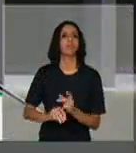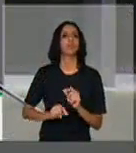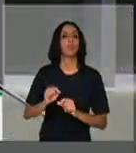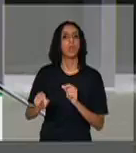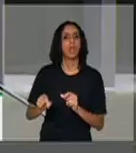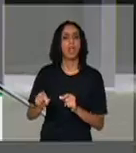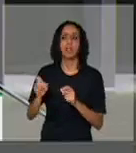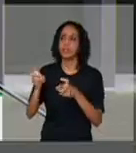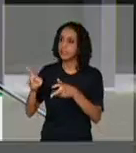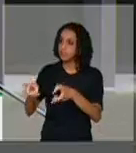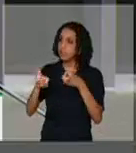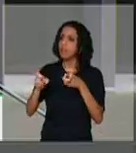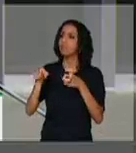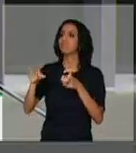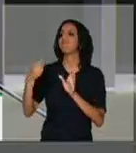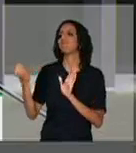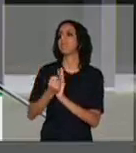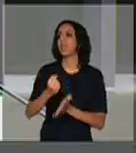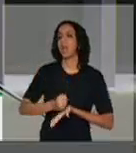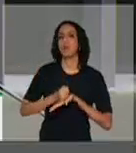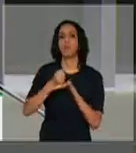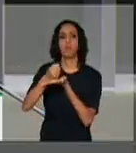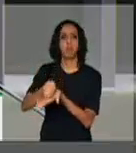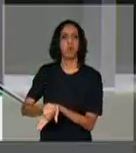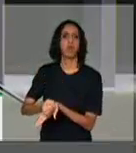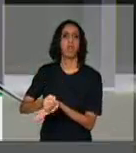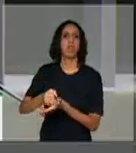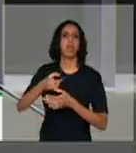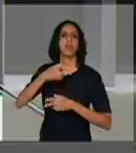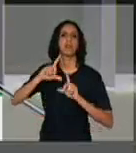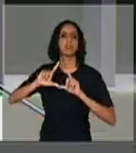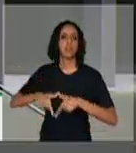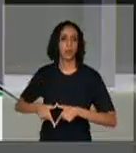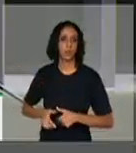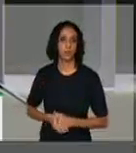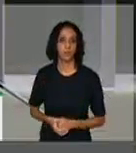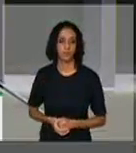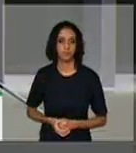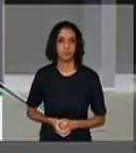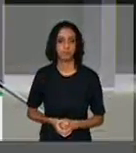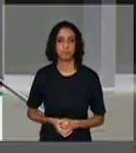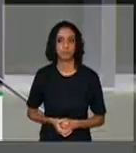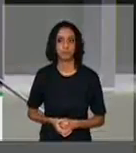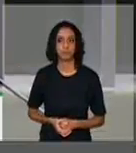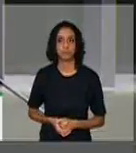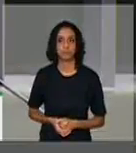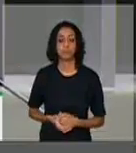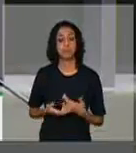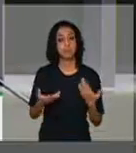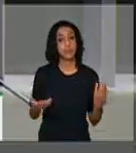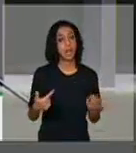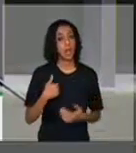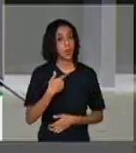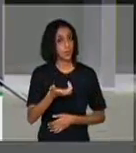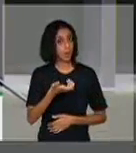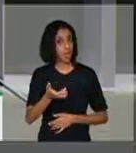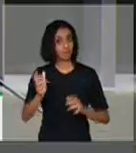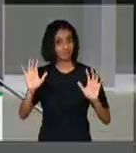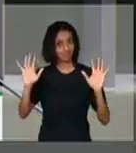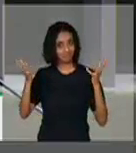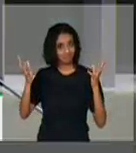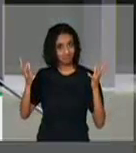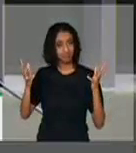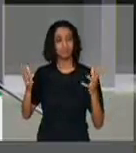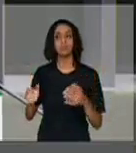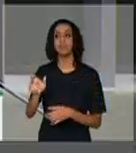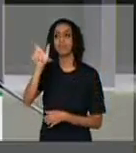do reconhecimento e do apoio ao Estado de Israel. Por fim, eu quero celebrar aqui a